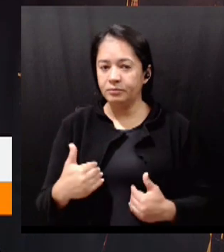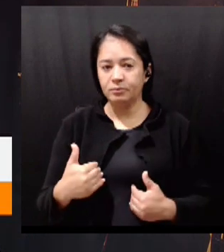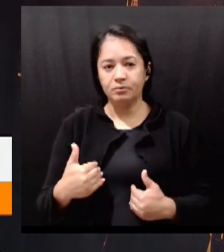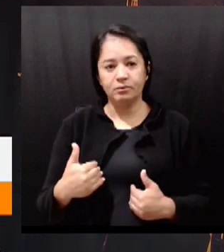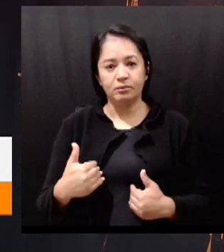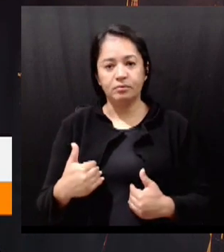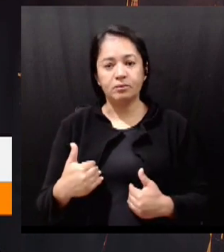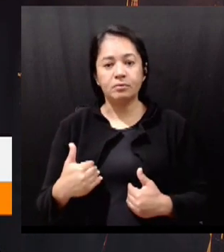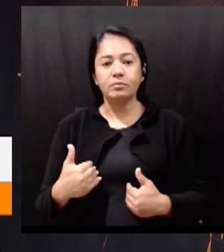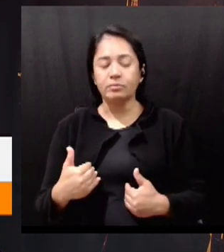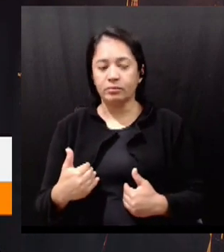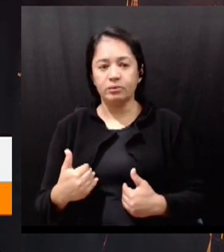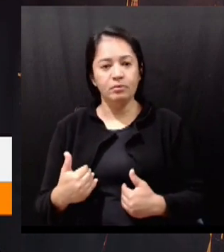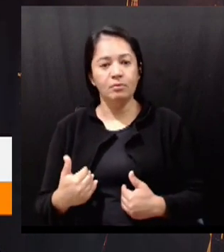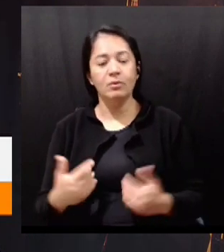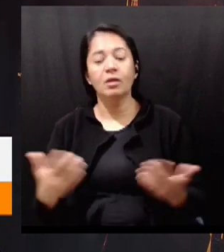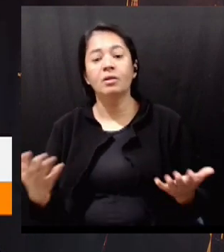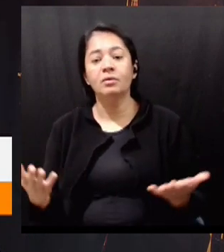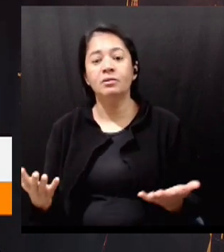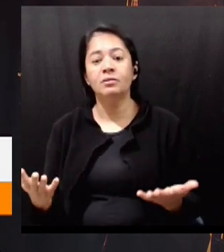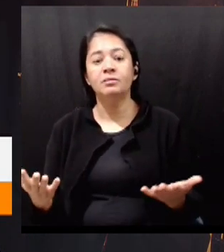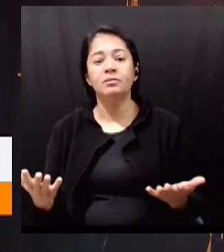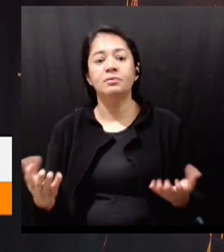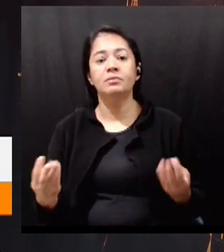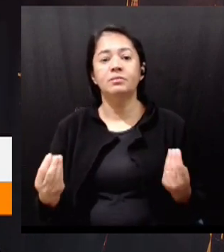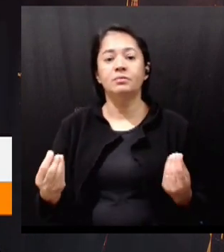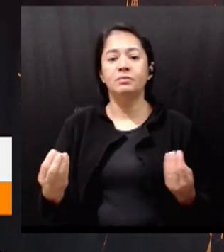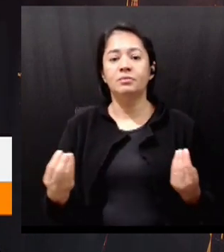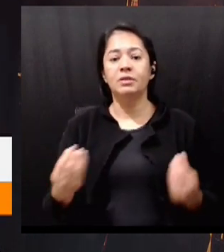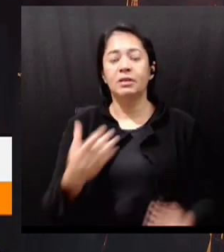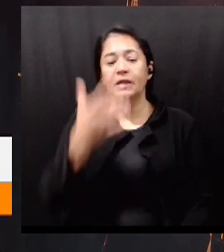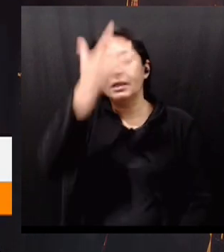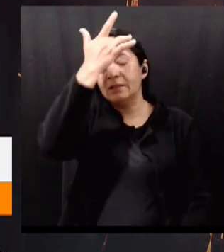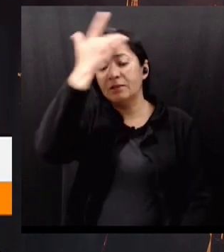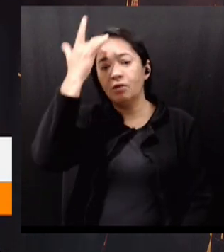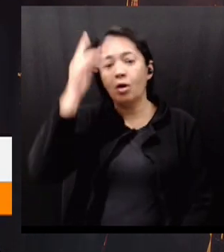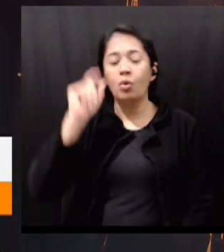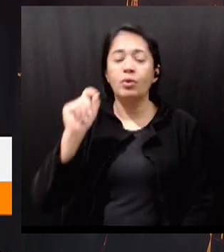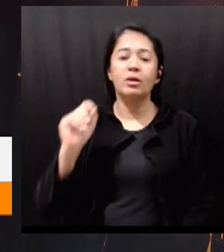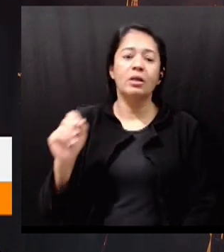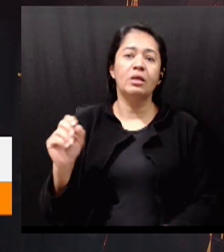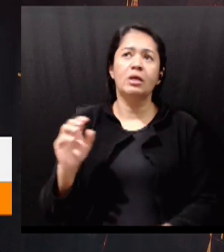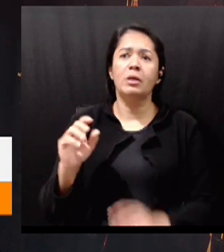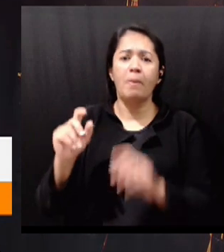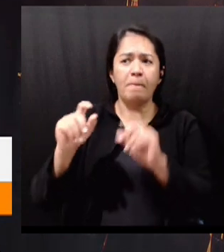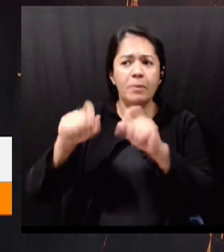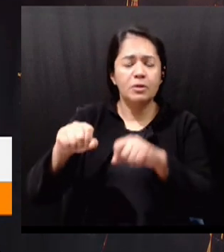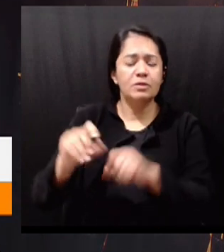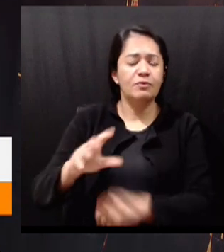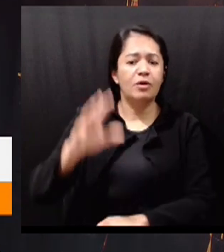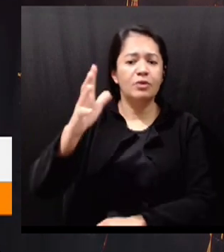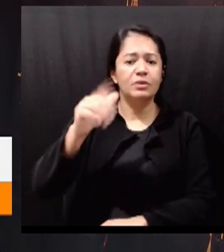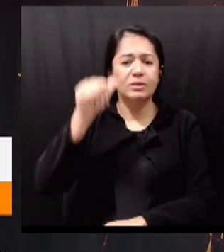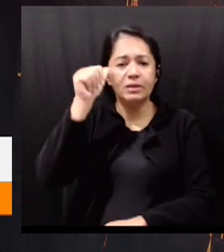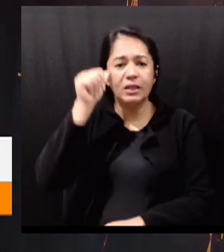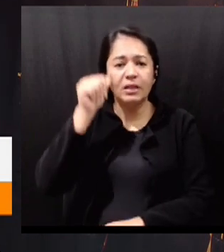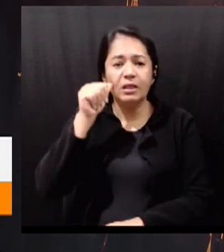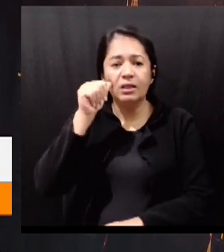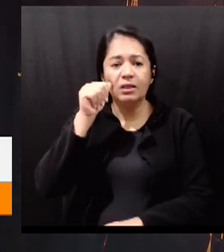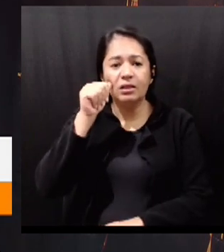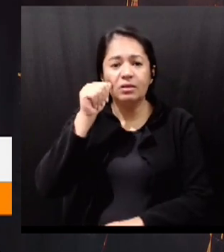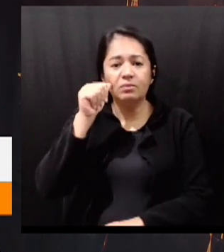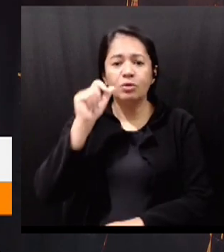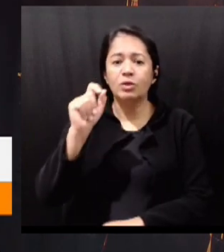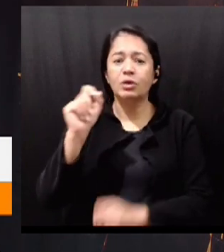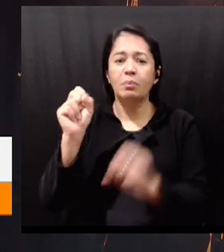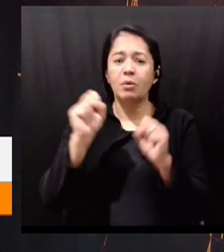qual a saúde mental, o que que pode causar, essa mulher multitarefas, o que que pode acontecer com a